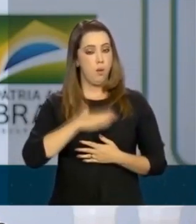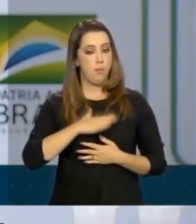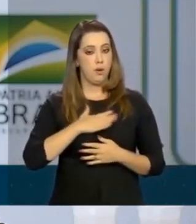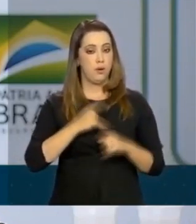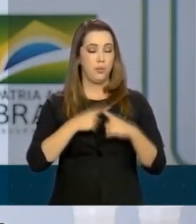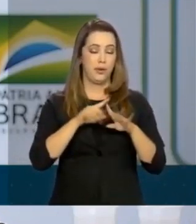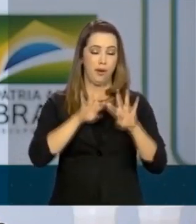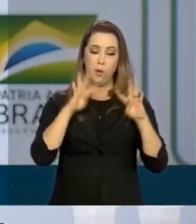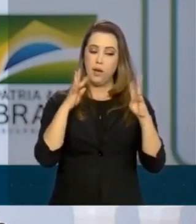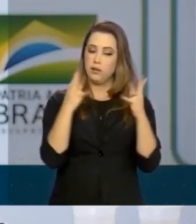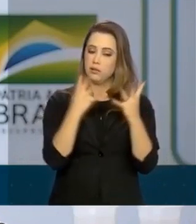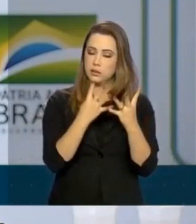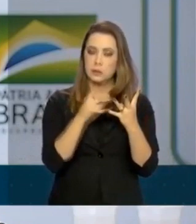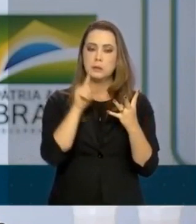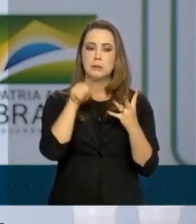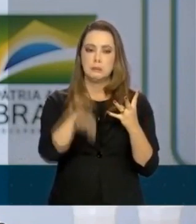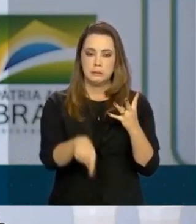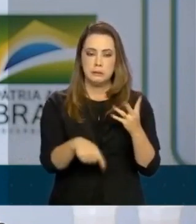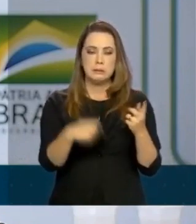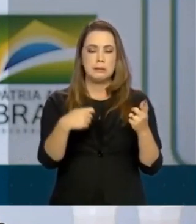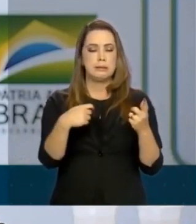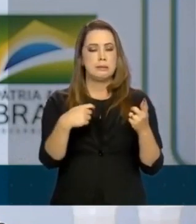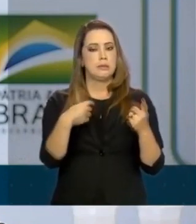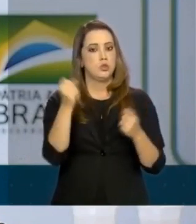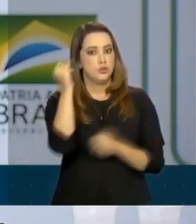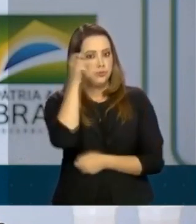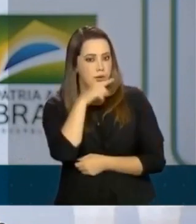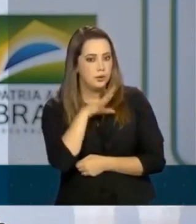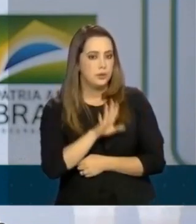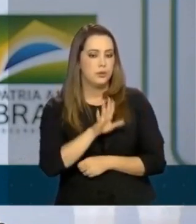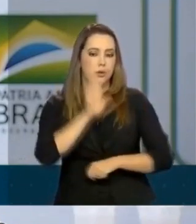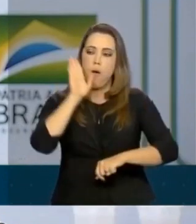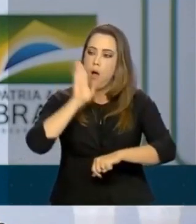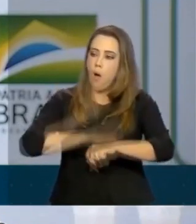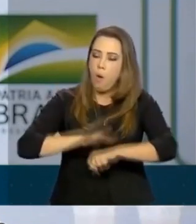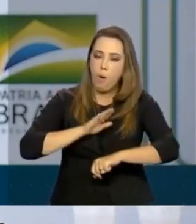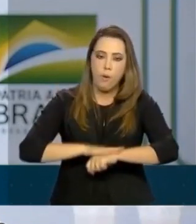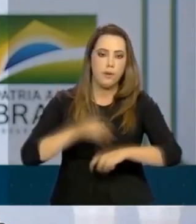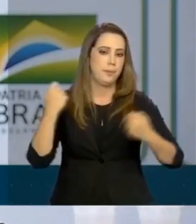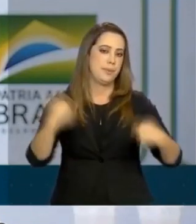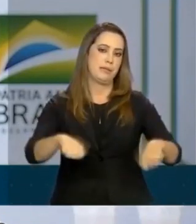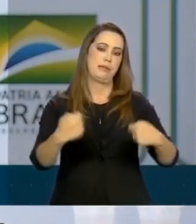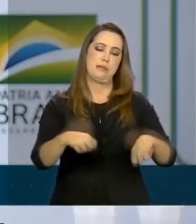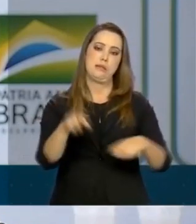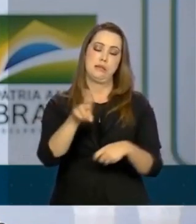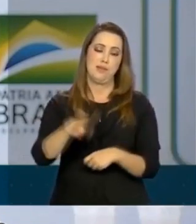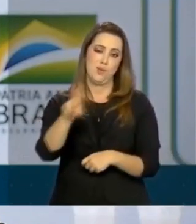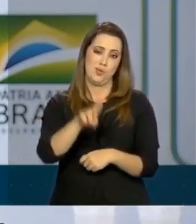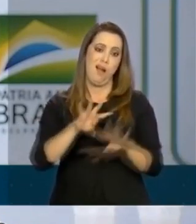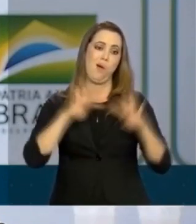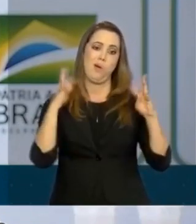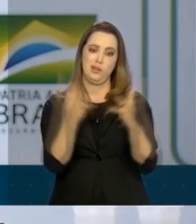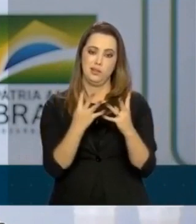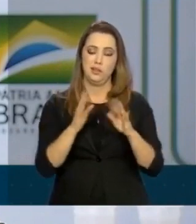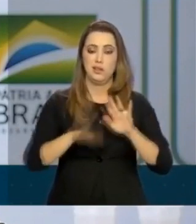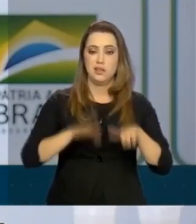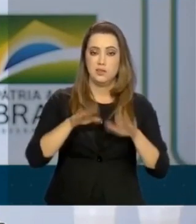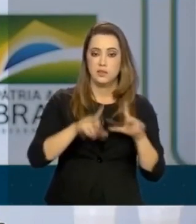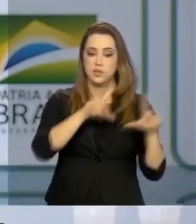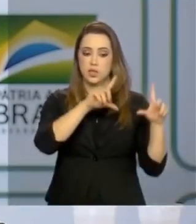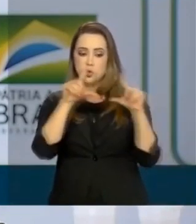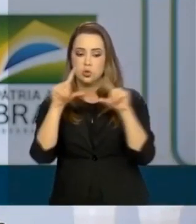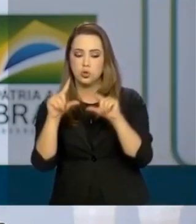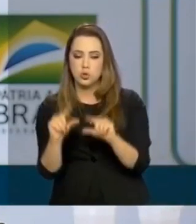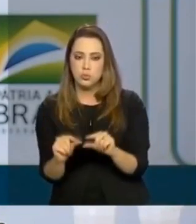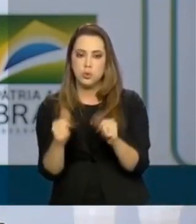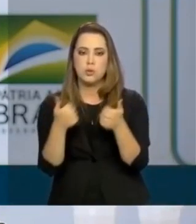extremamente amargo, extremamente duro, e vai ter a hora que a gente vai precisar usar. Então, você tem desde redução